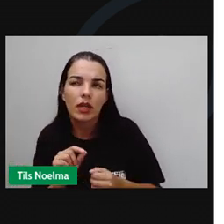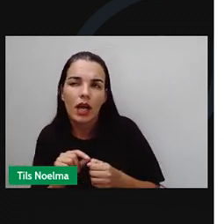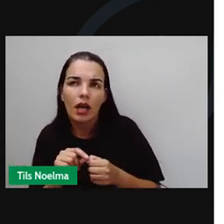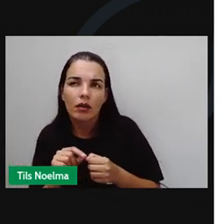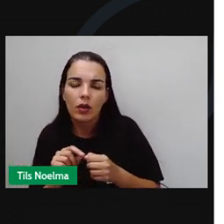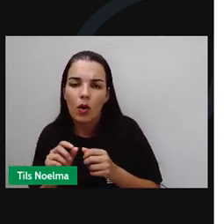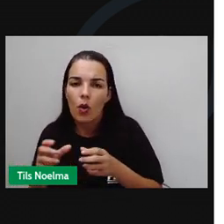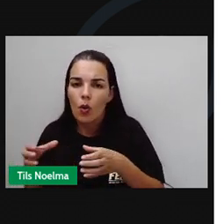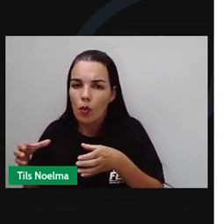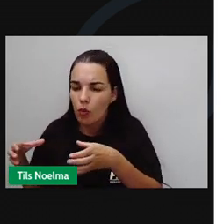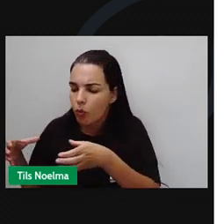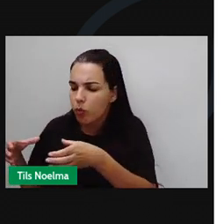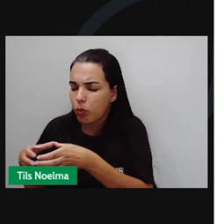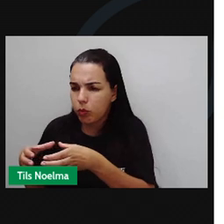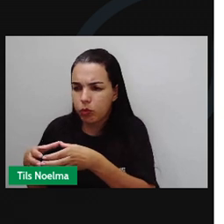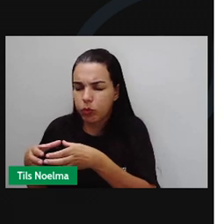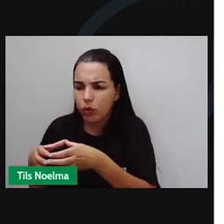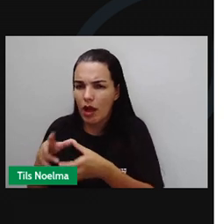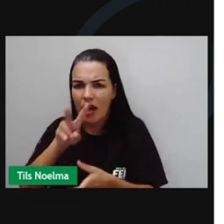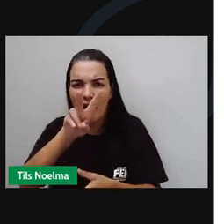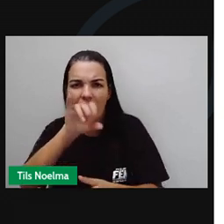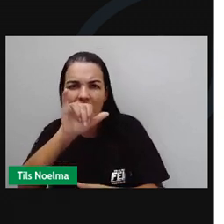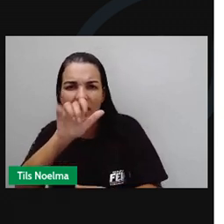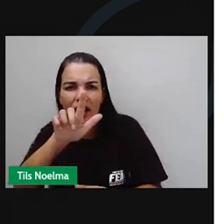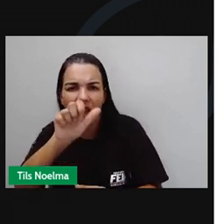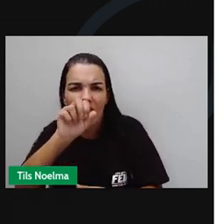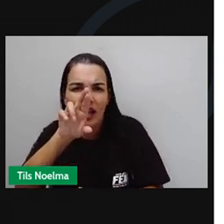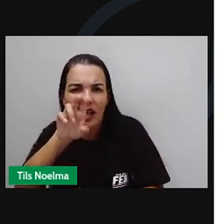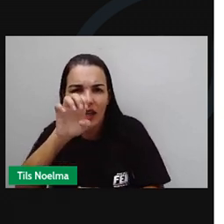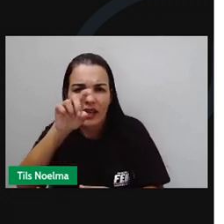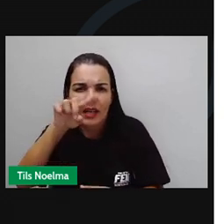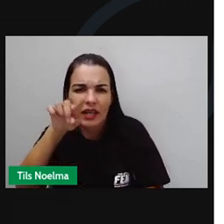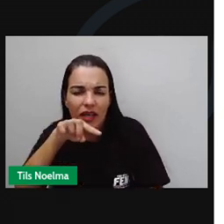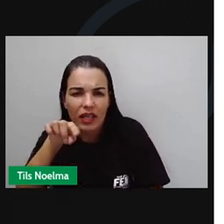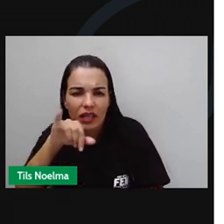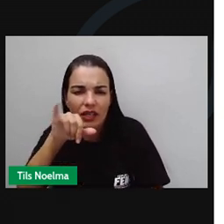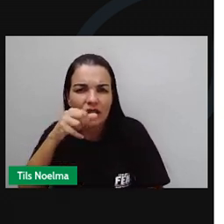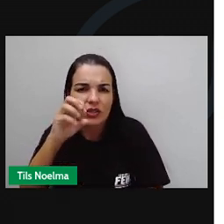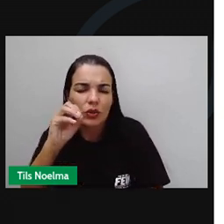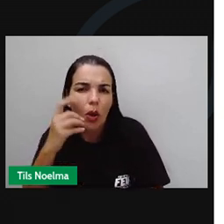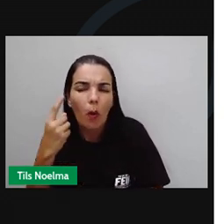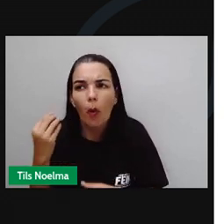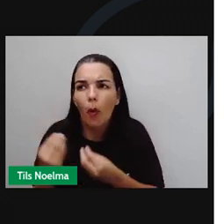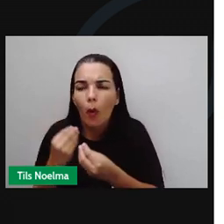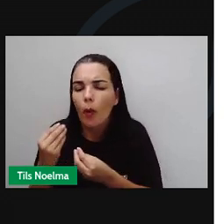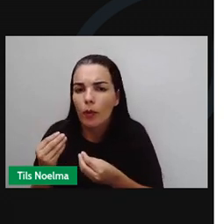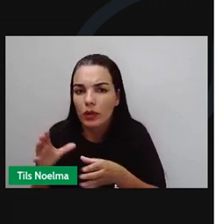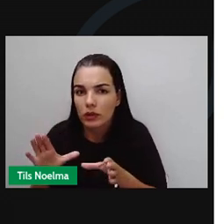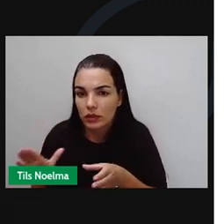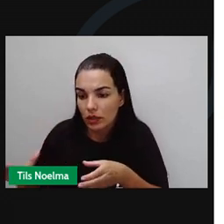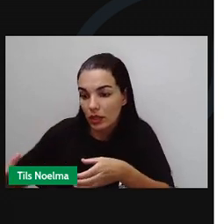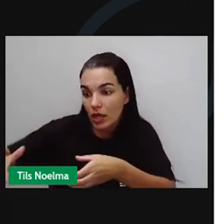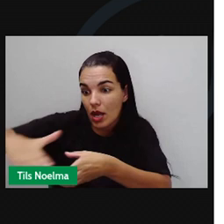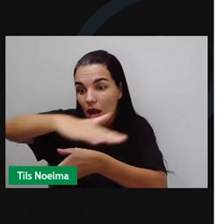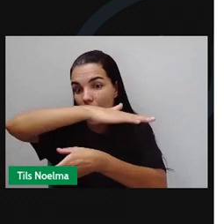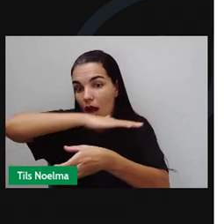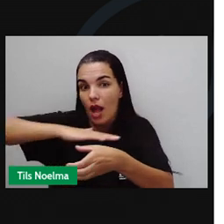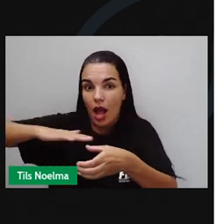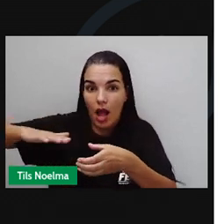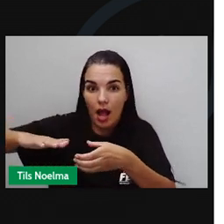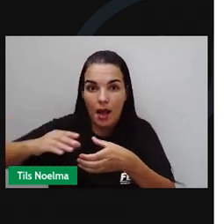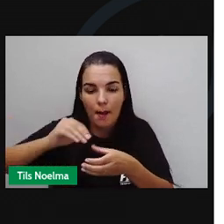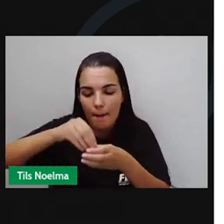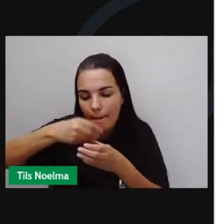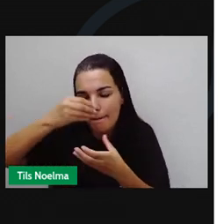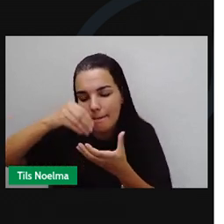totalmente coberto de mingau. Vocês acham que isso é possível? Graças a essas três palavras, era uma vez,